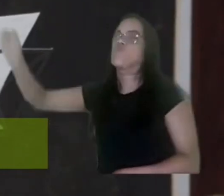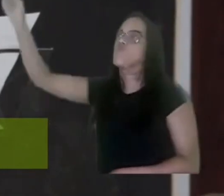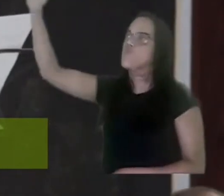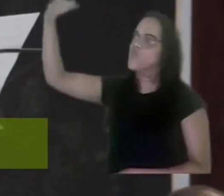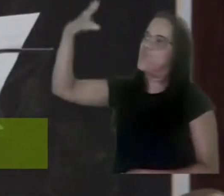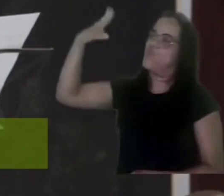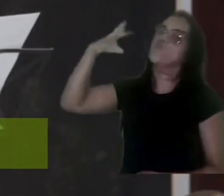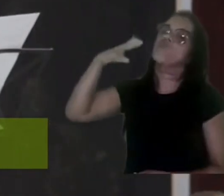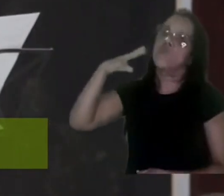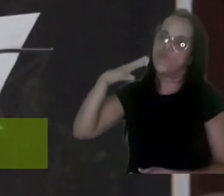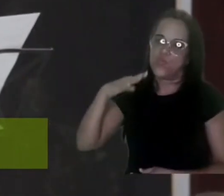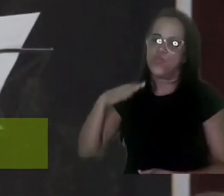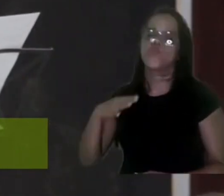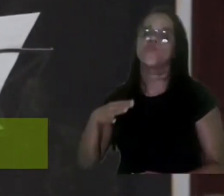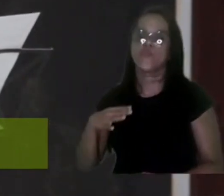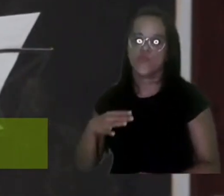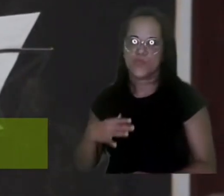misericórdia, graça e